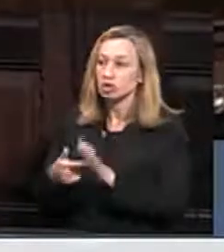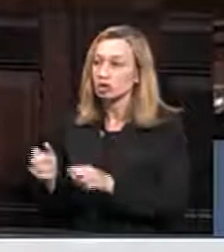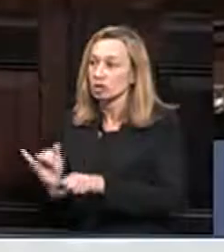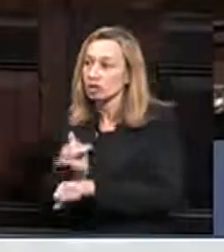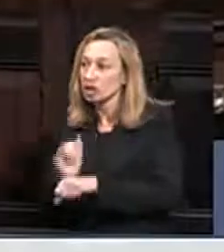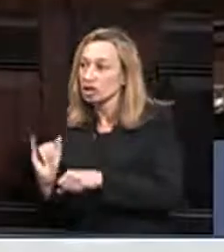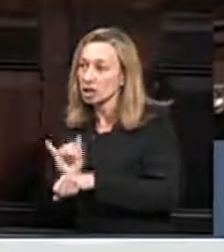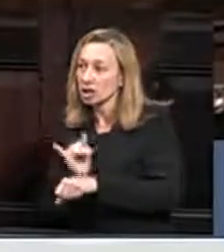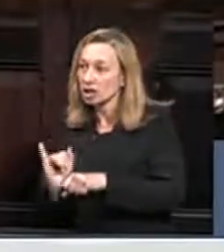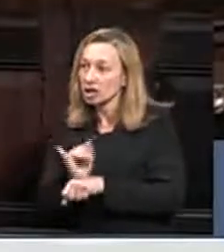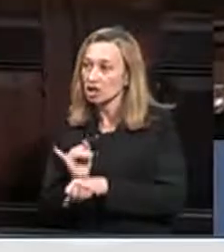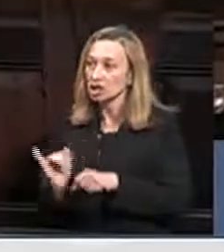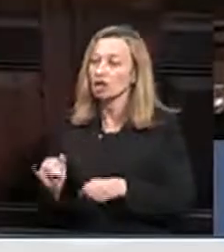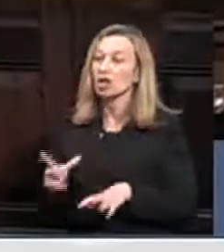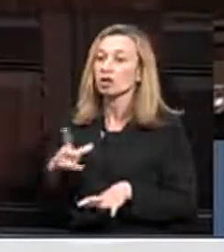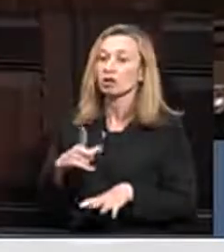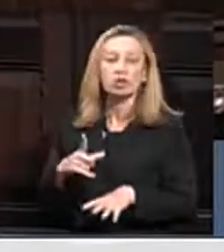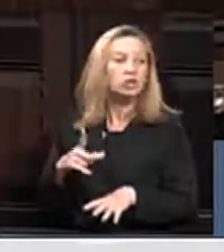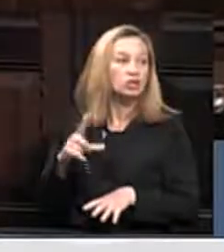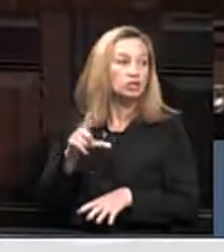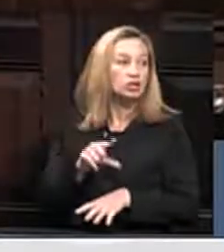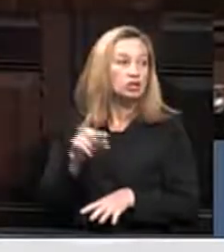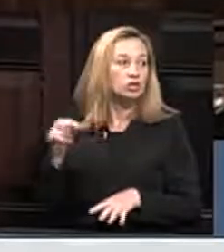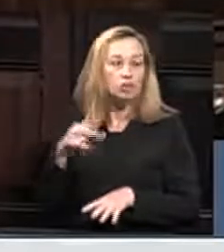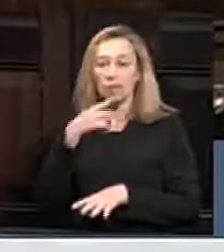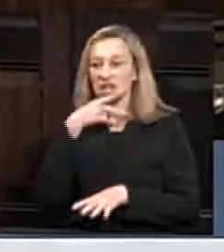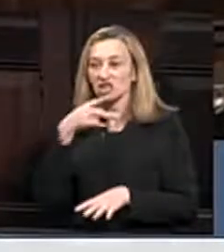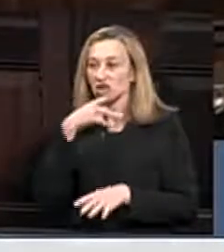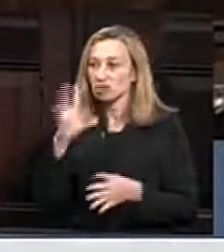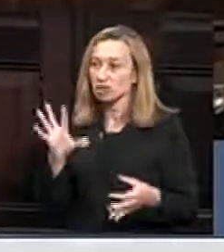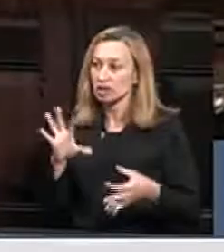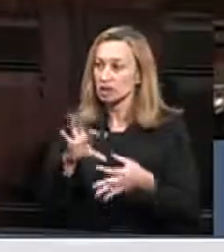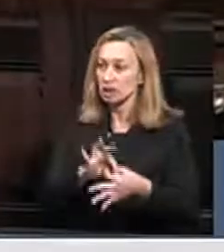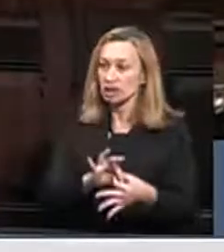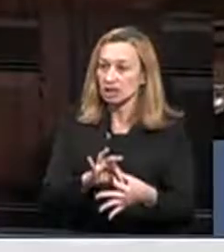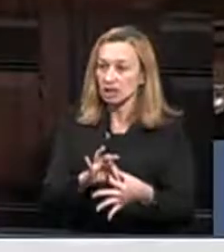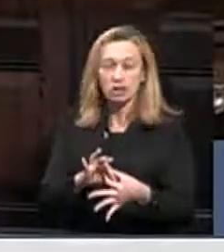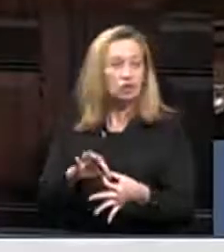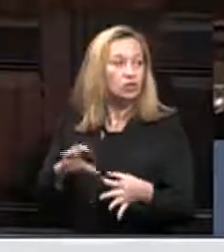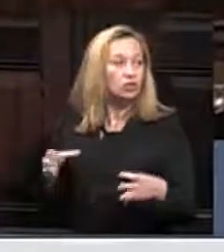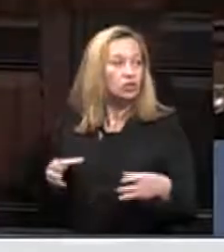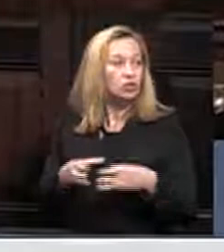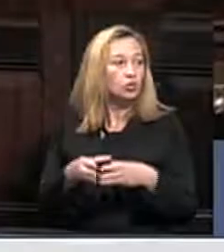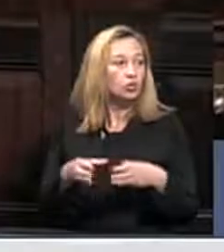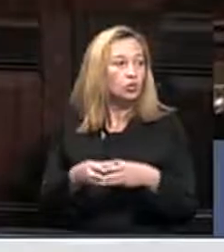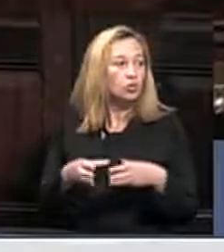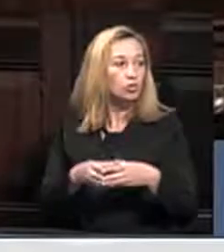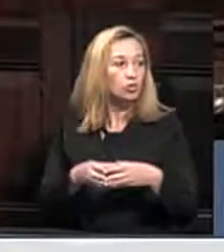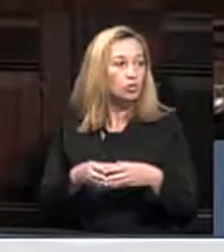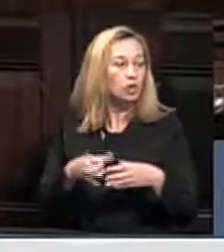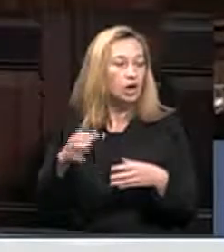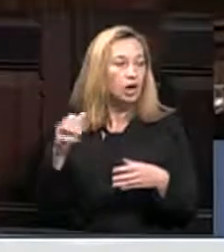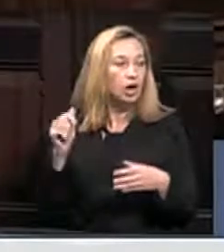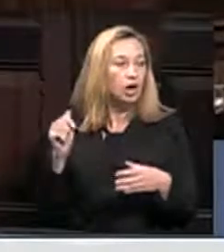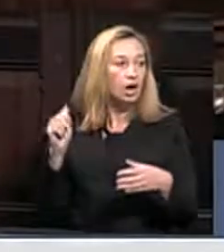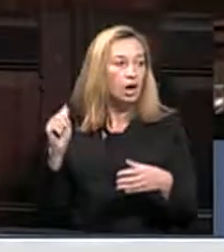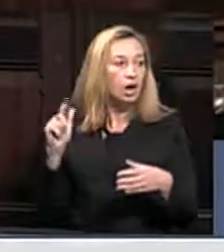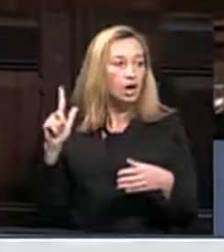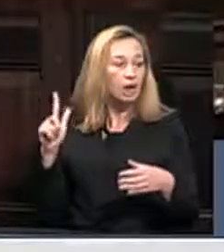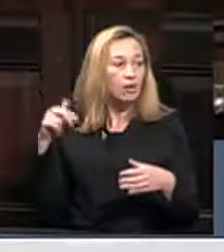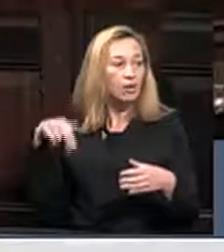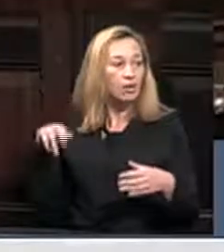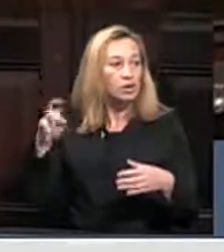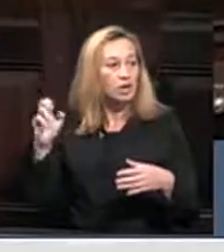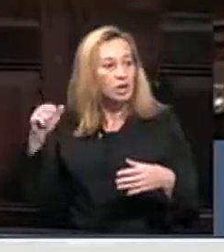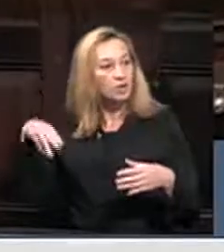mas preferiu o partido fazer uma aliança entre o grupo do Alckmin com o